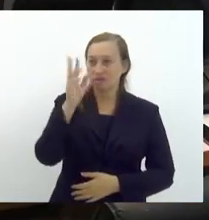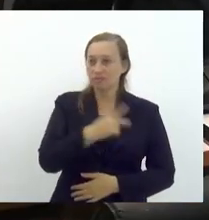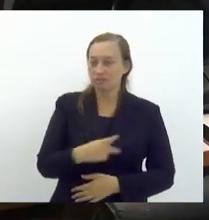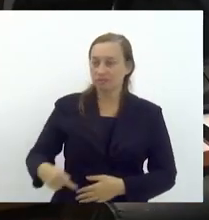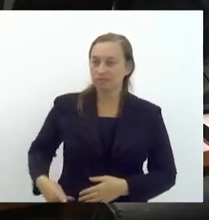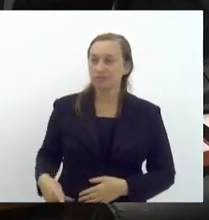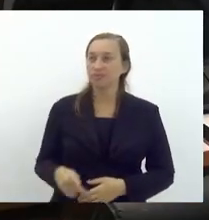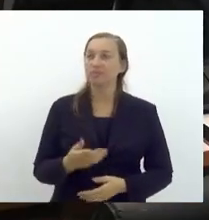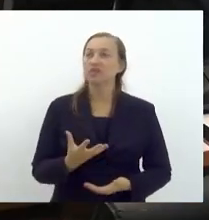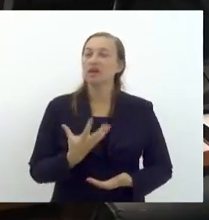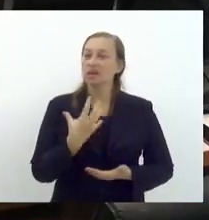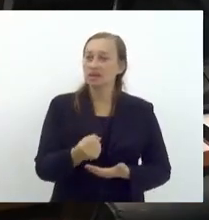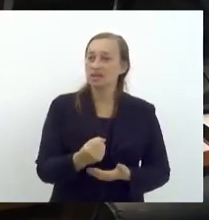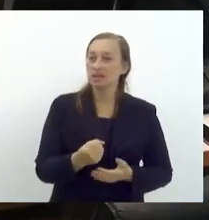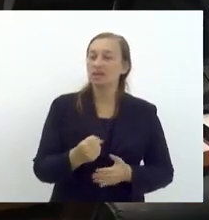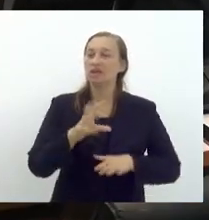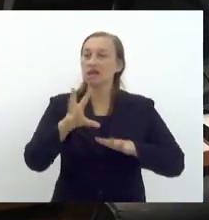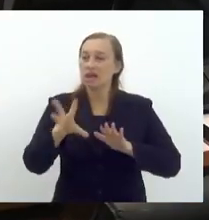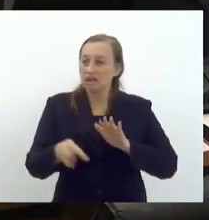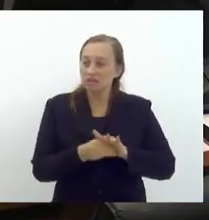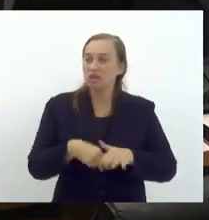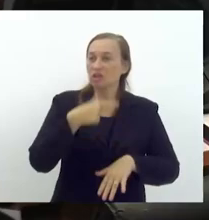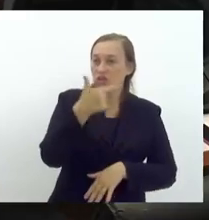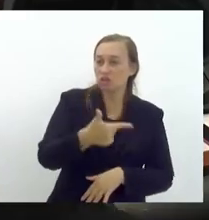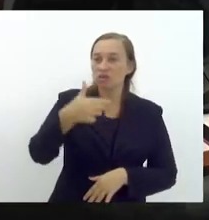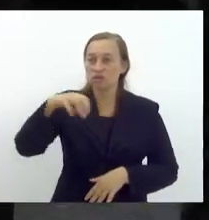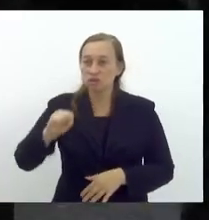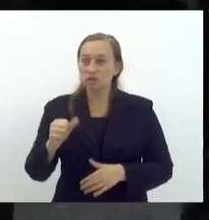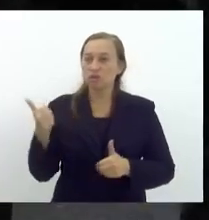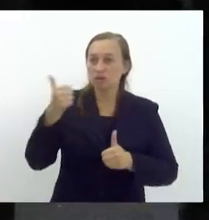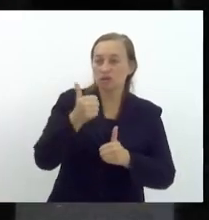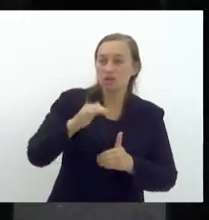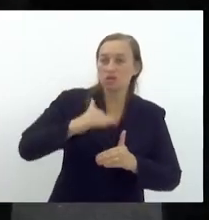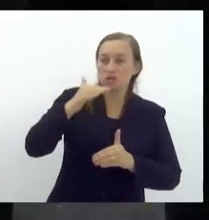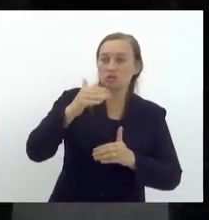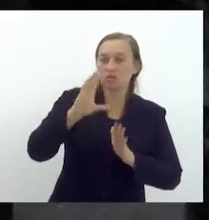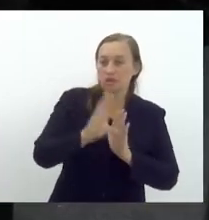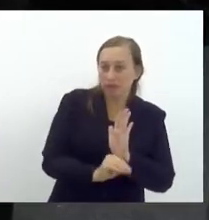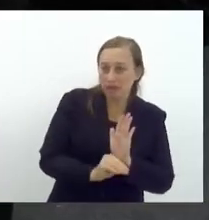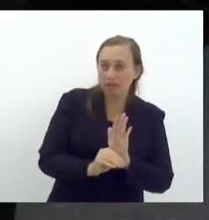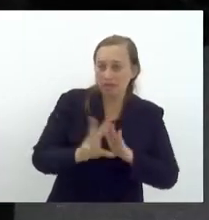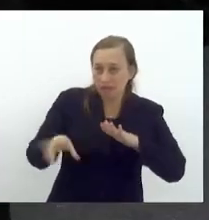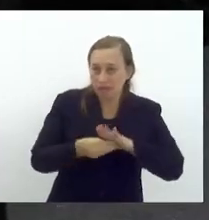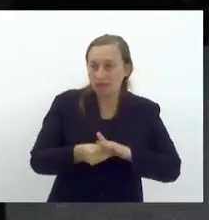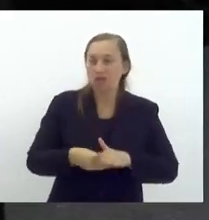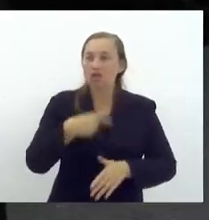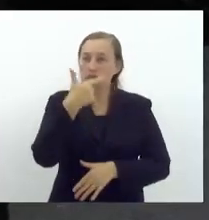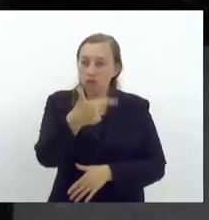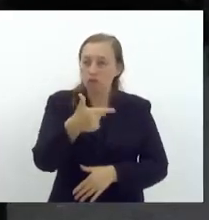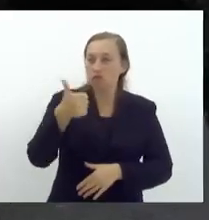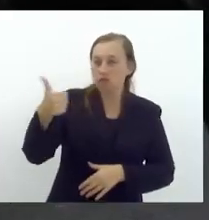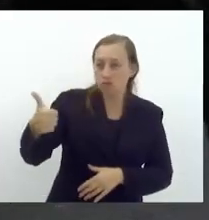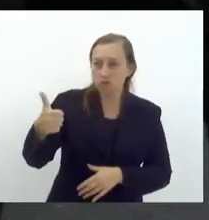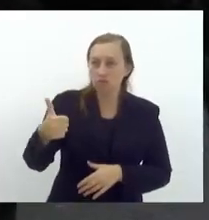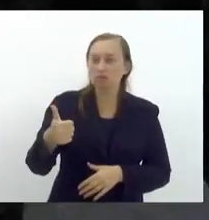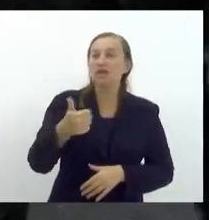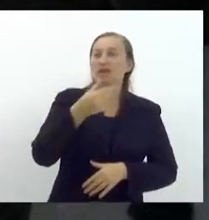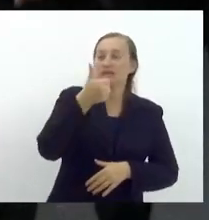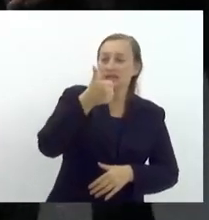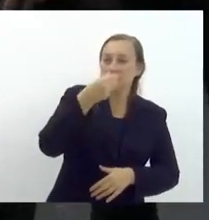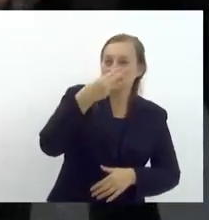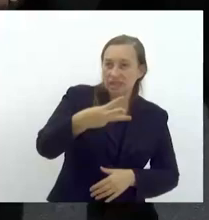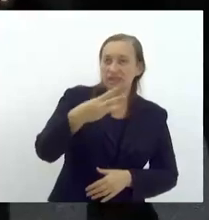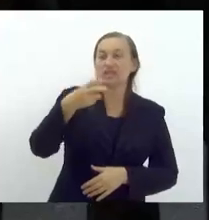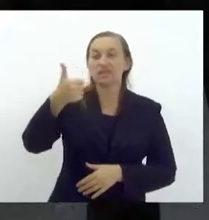parecer é favorável às emendas 2 e 8 favorável com submenda emenda um favorável com submendaglutinativas emendas 13:15